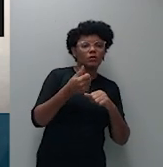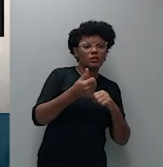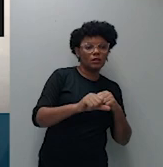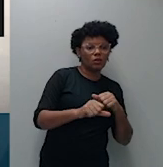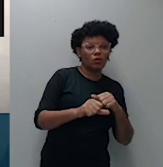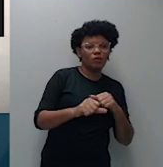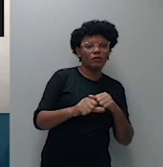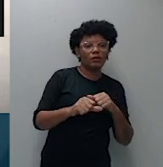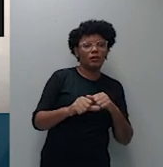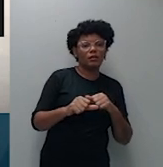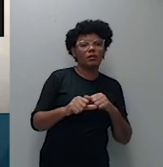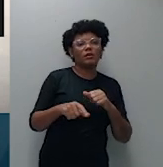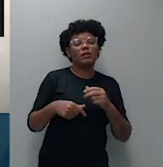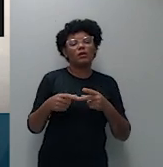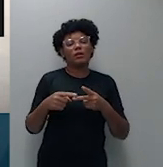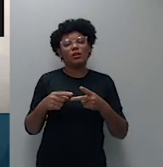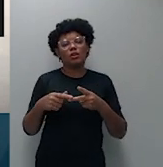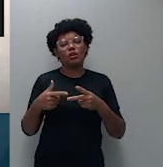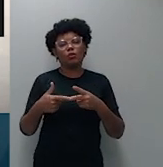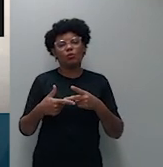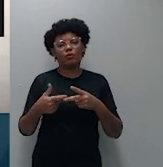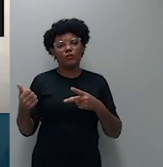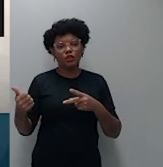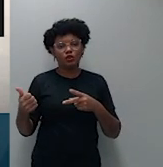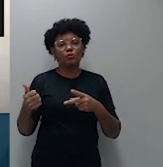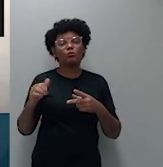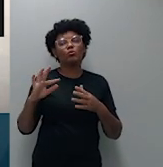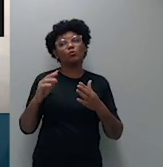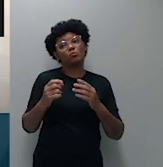o for no caso concreto